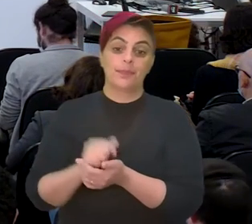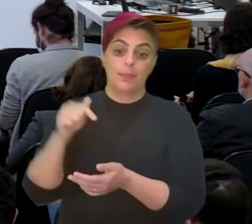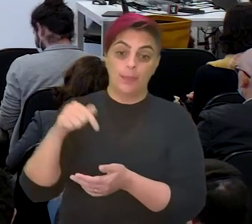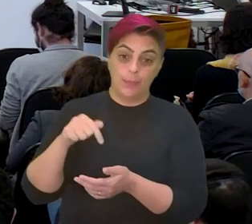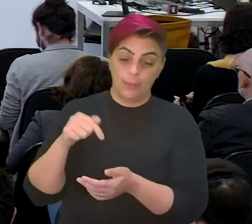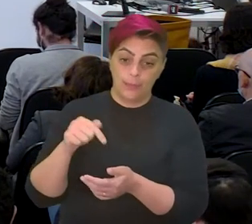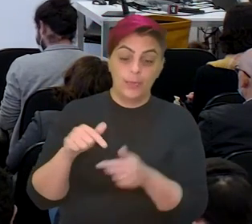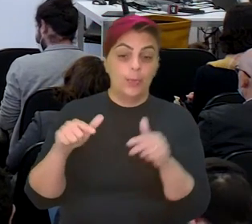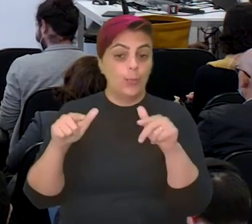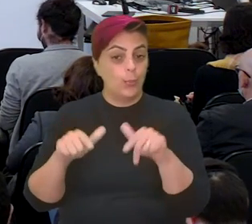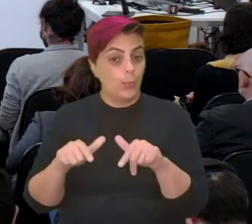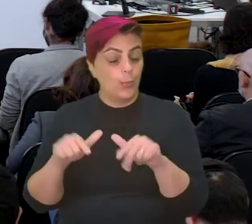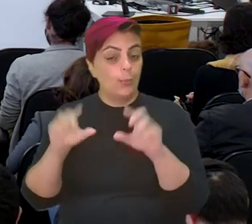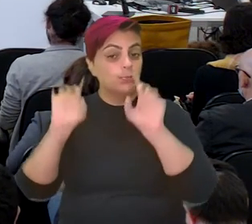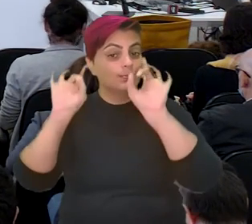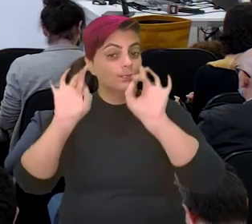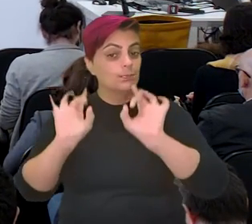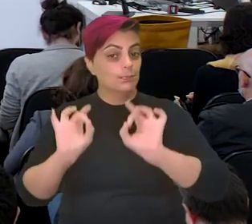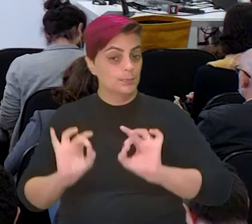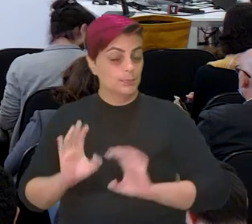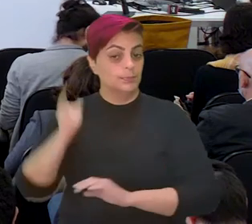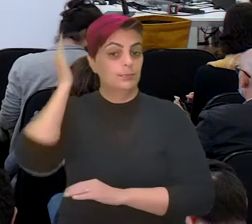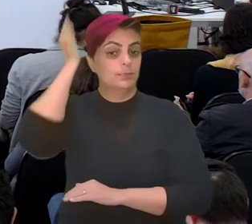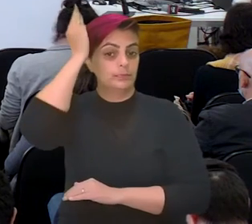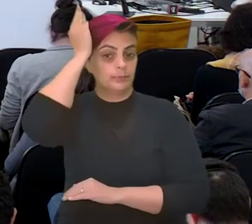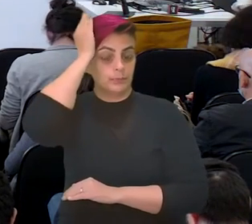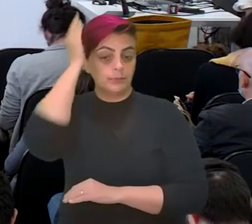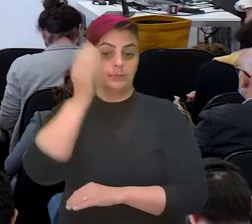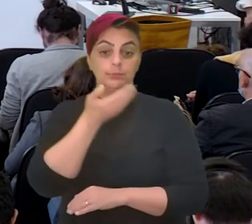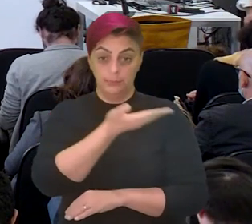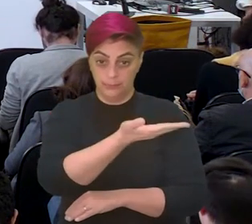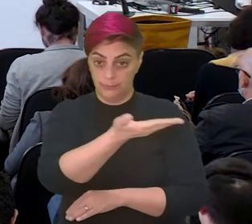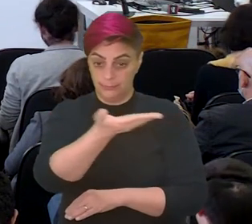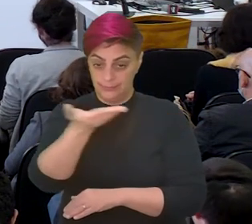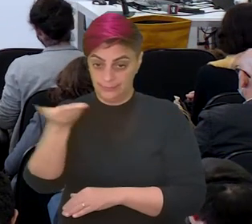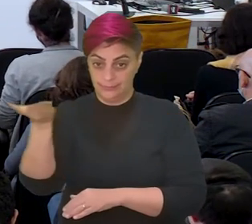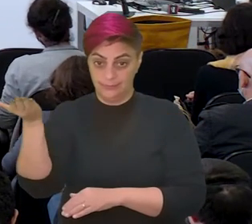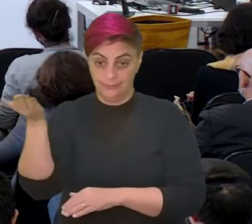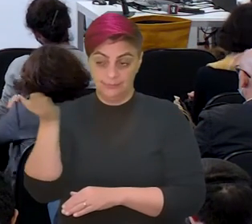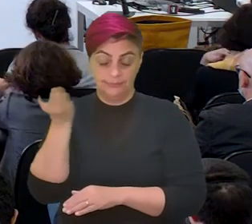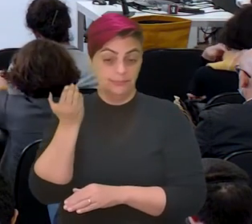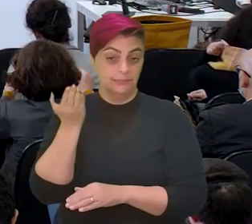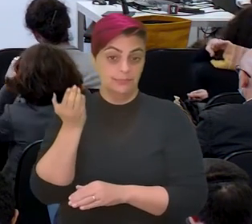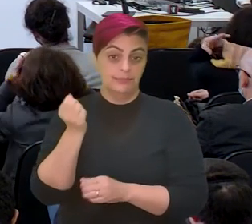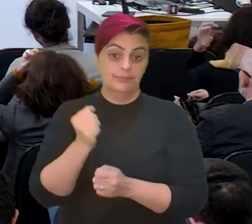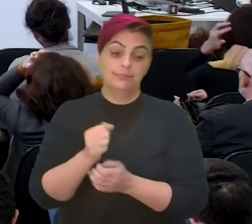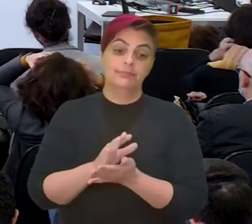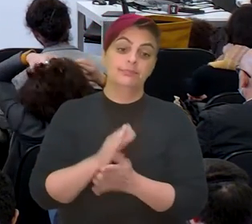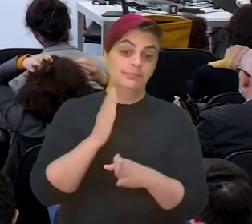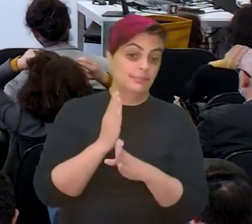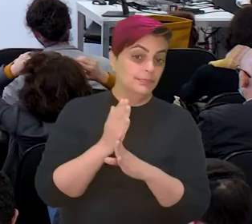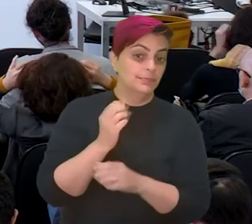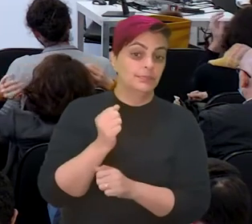Formação é uma unidade especializada do SESC, onde vocês podem encontrar seminários